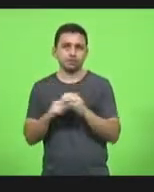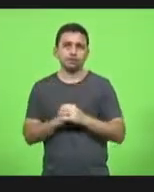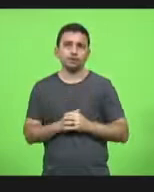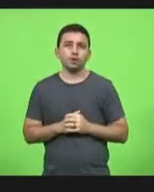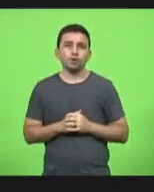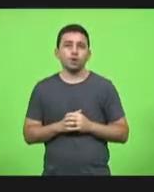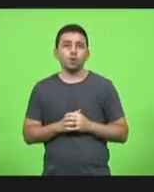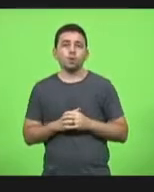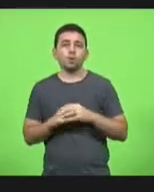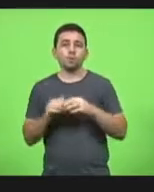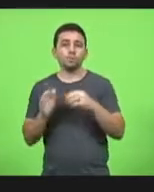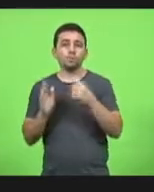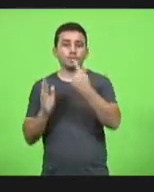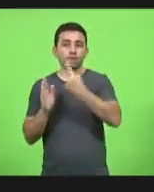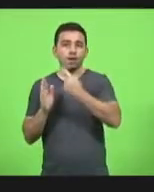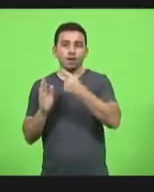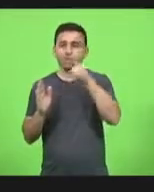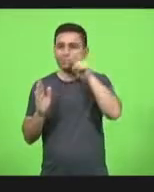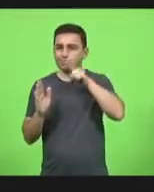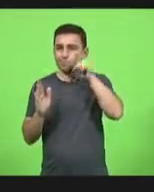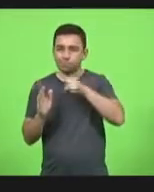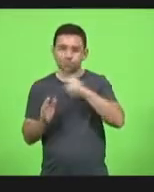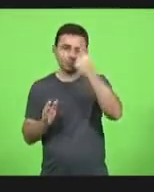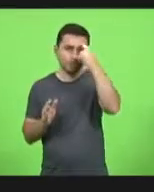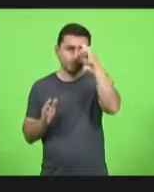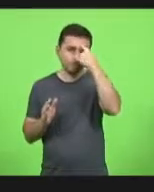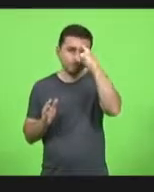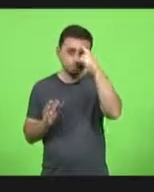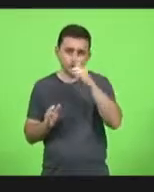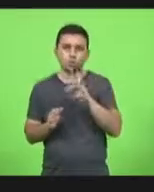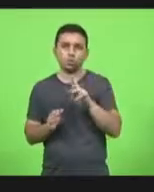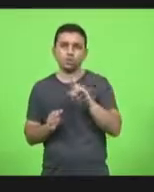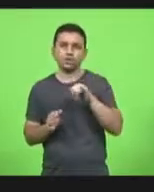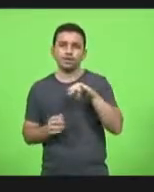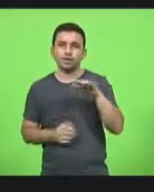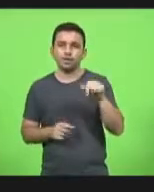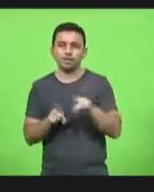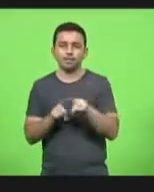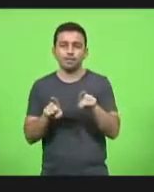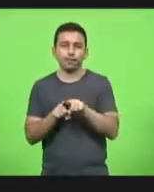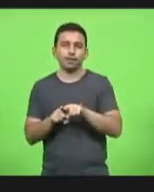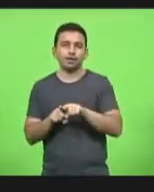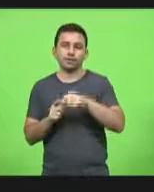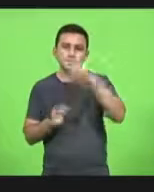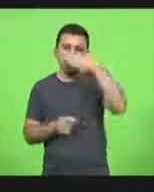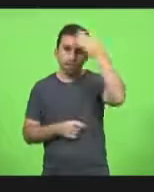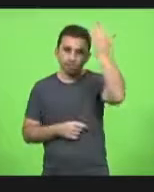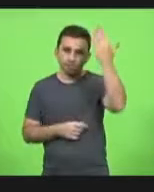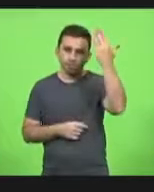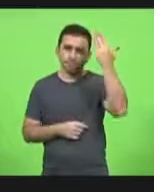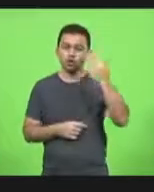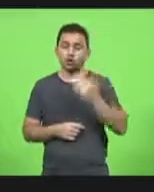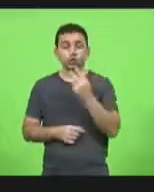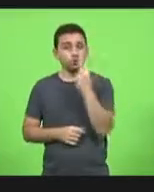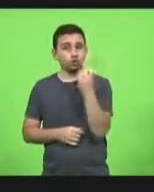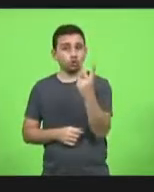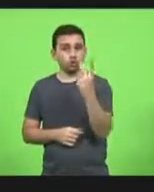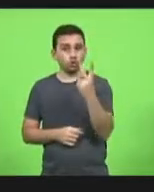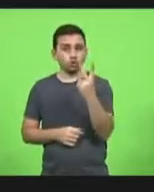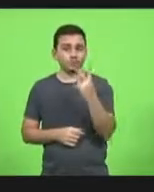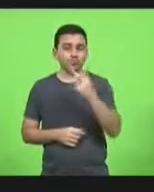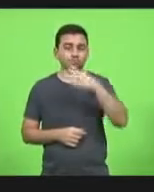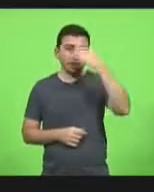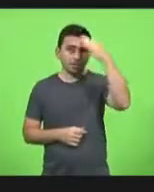no primeiro lugar está Estados Unidos, Índia, Turquia e Israel. Considerando que dois desses países são fabricantes